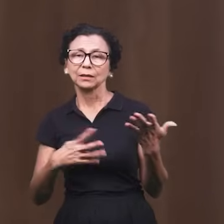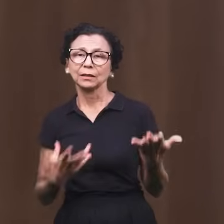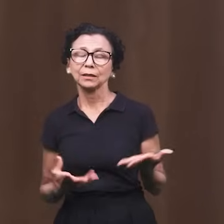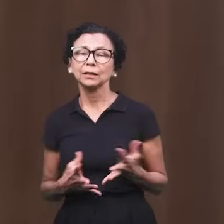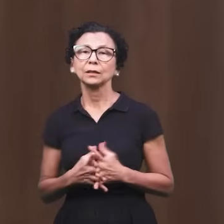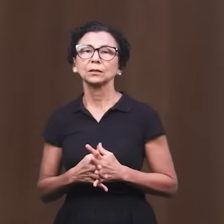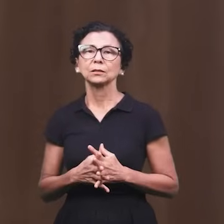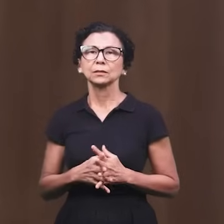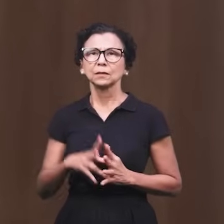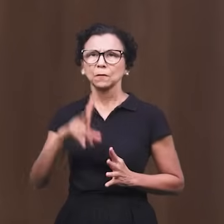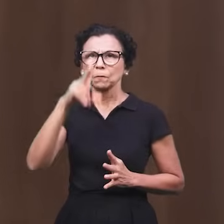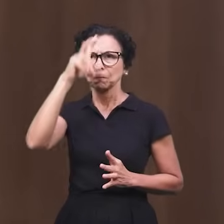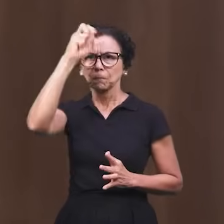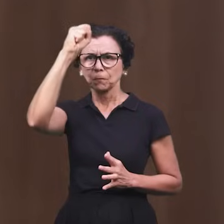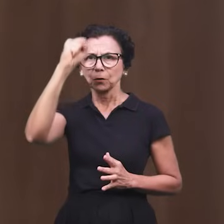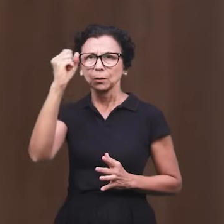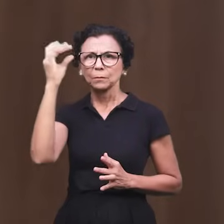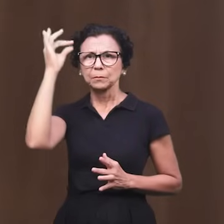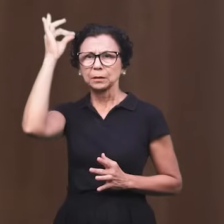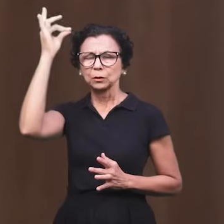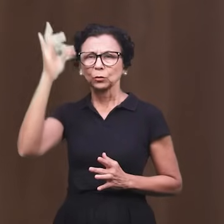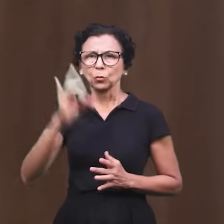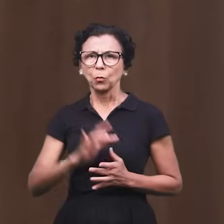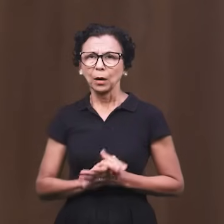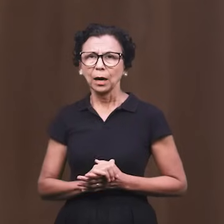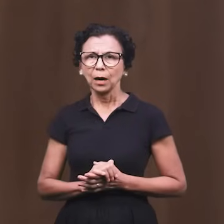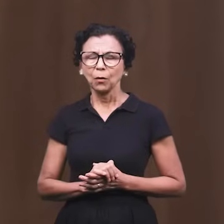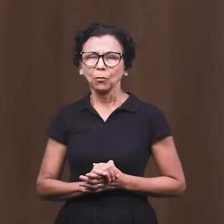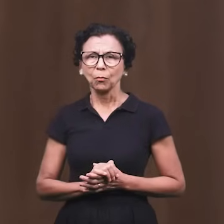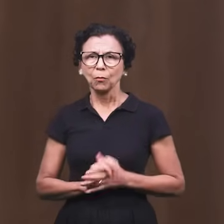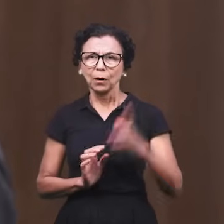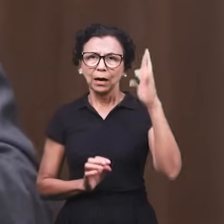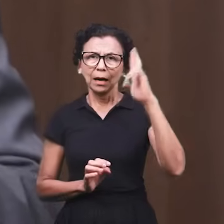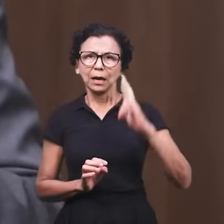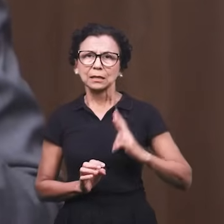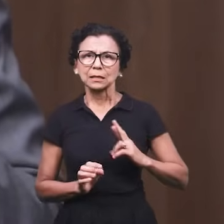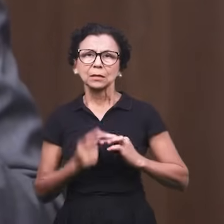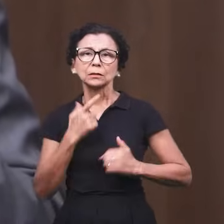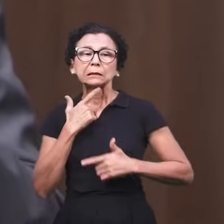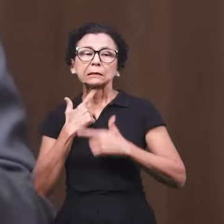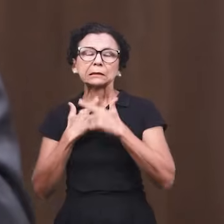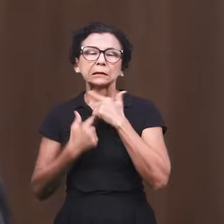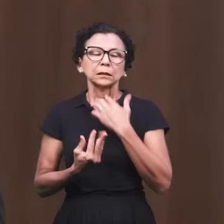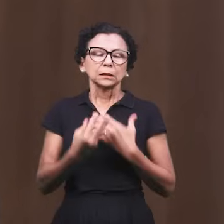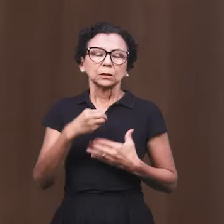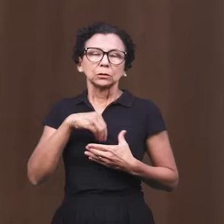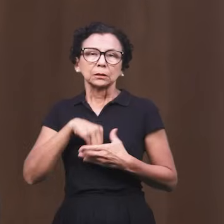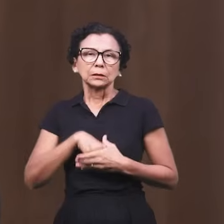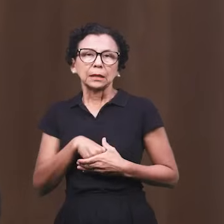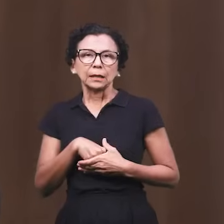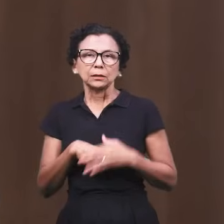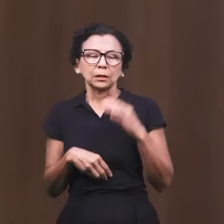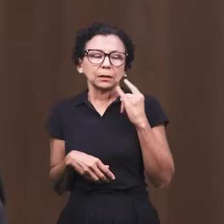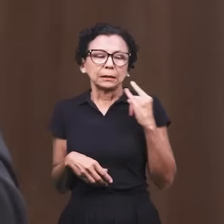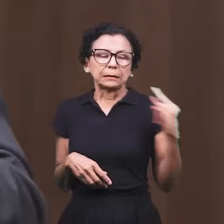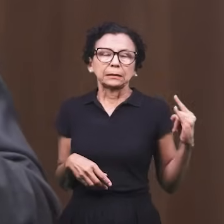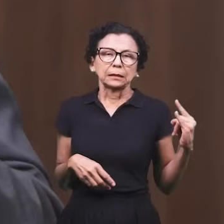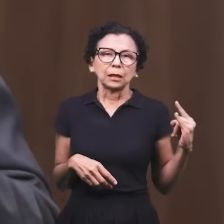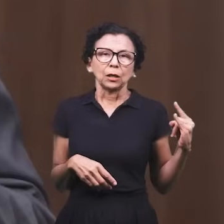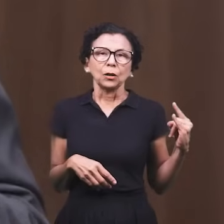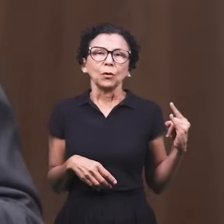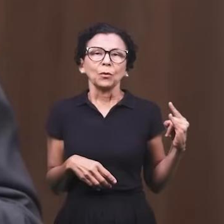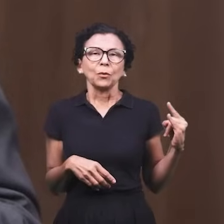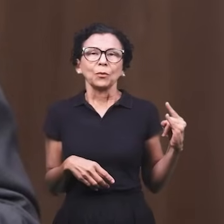se fortalecer, o homem carnal perde. Há uma guerra dentro de nós, do espírito contra a carne. Se você